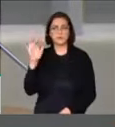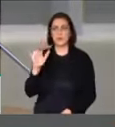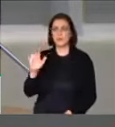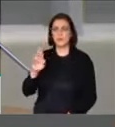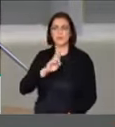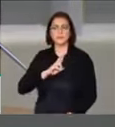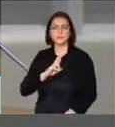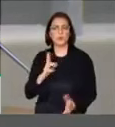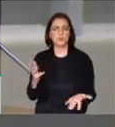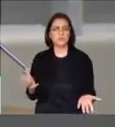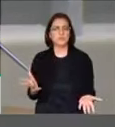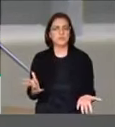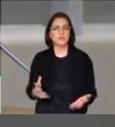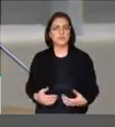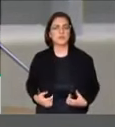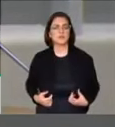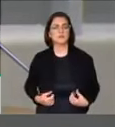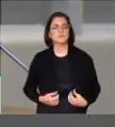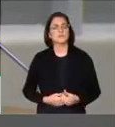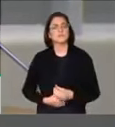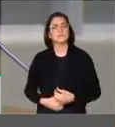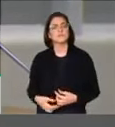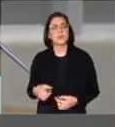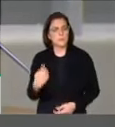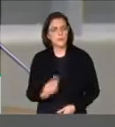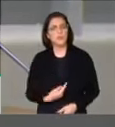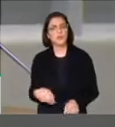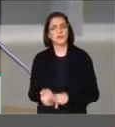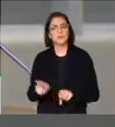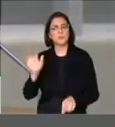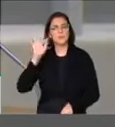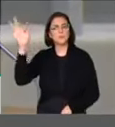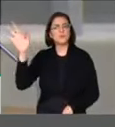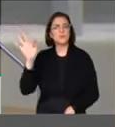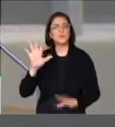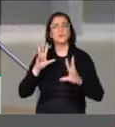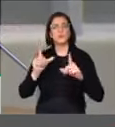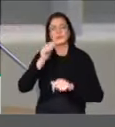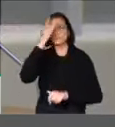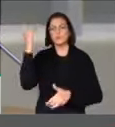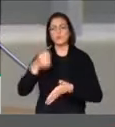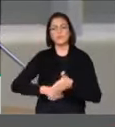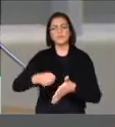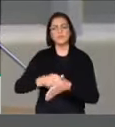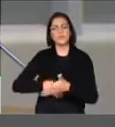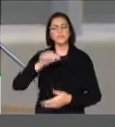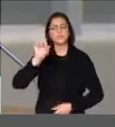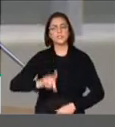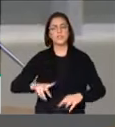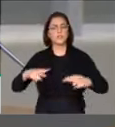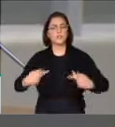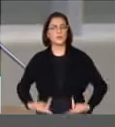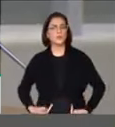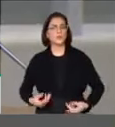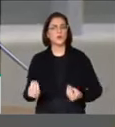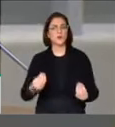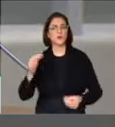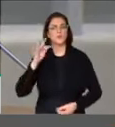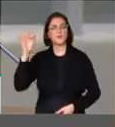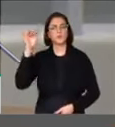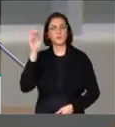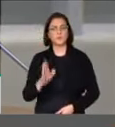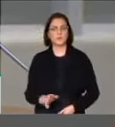é também para o futuro dos defensores de direitos humanos, para o futuro do nosso país. Como